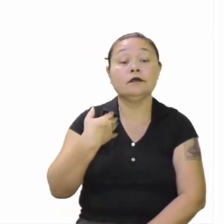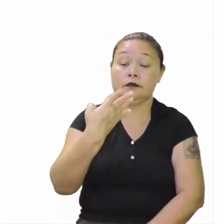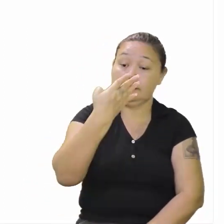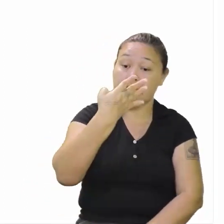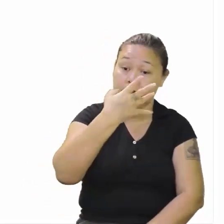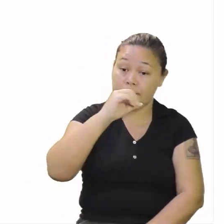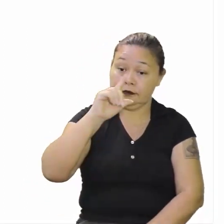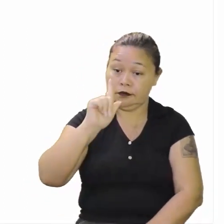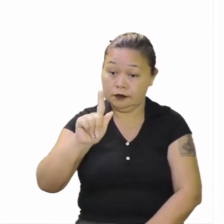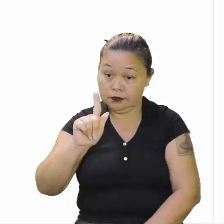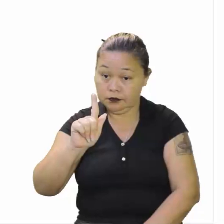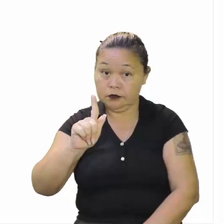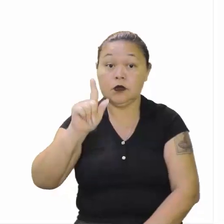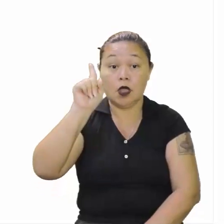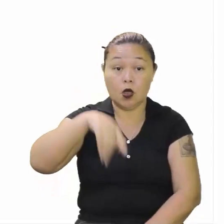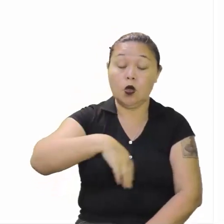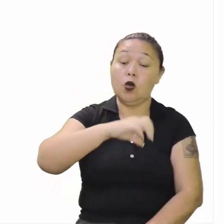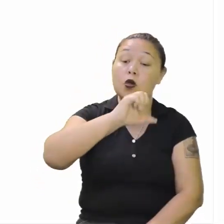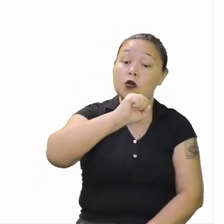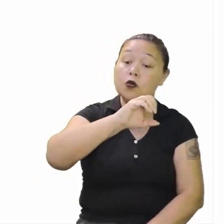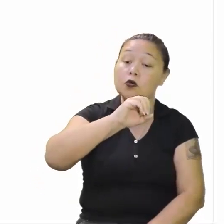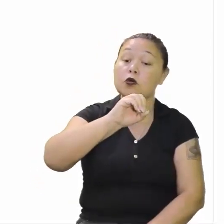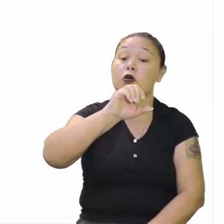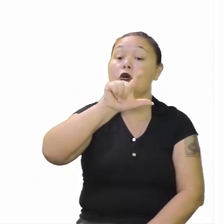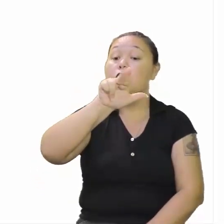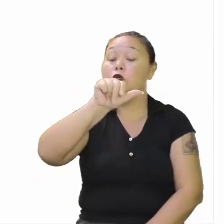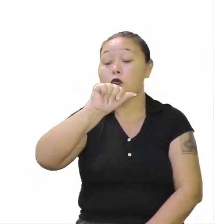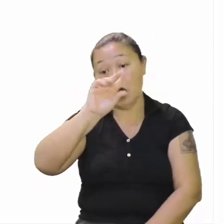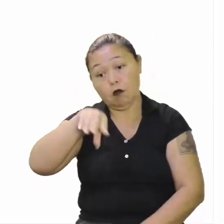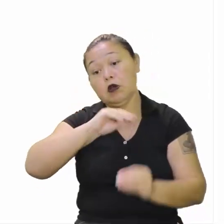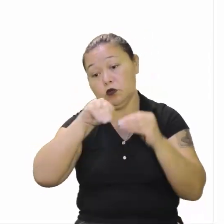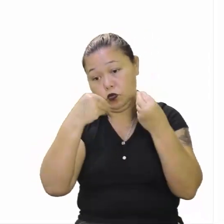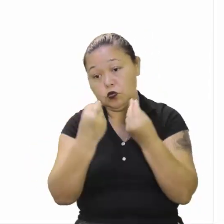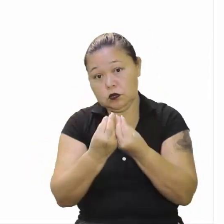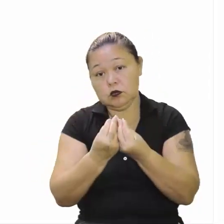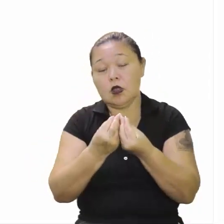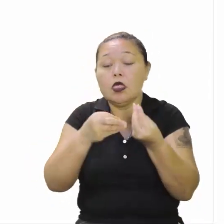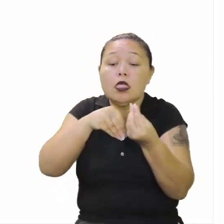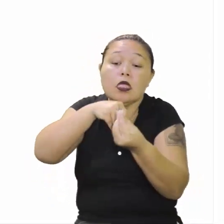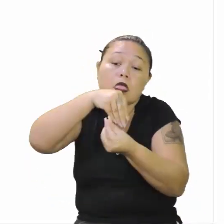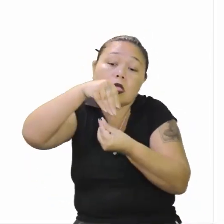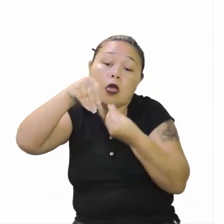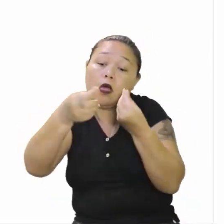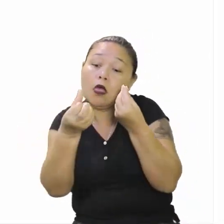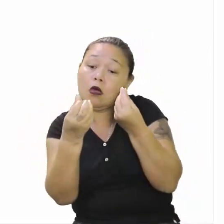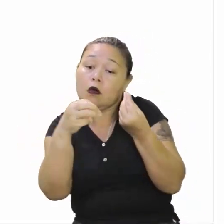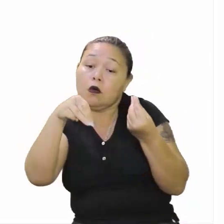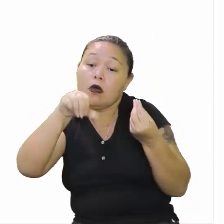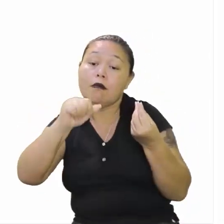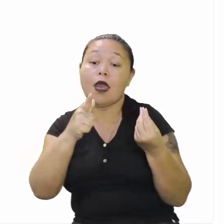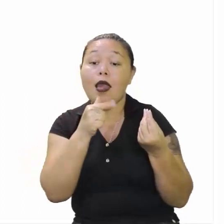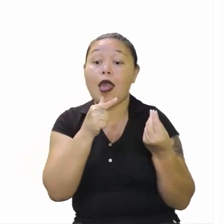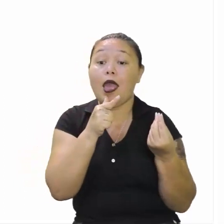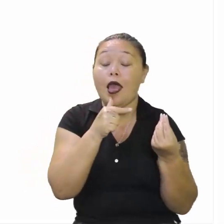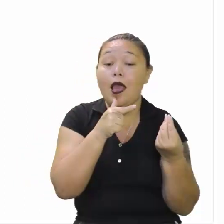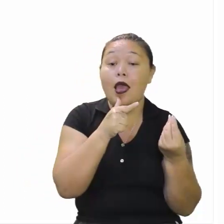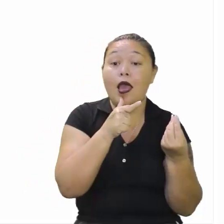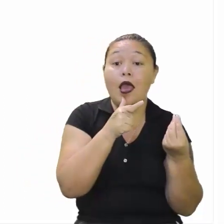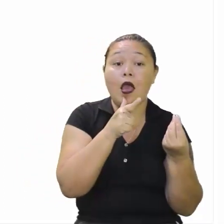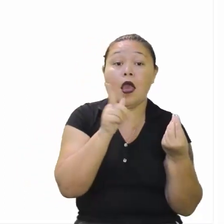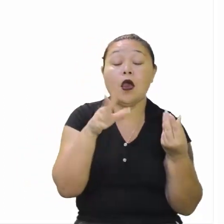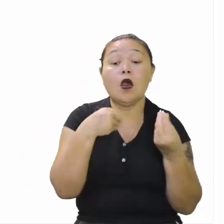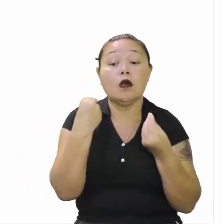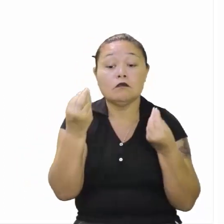400 gramas de um soluto, é uma substância, né? Que se dissolve em 600 ml de água. Com relação